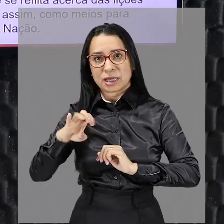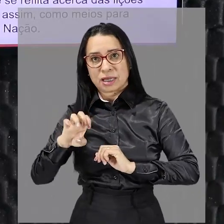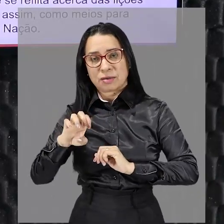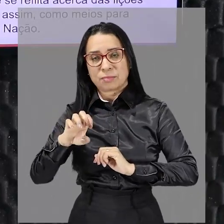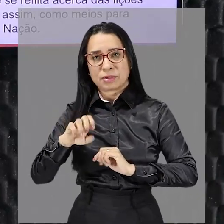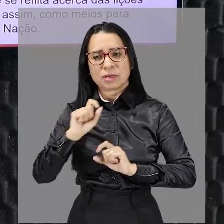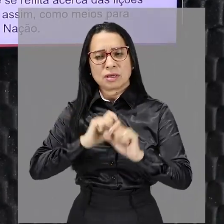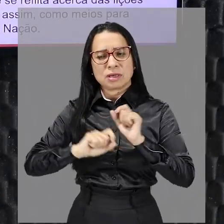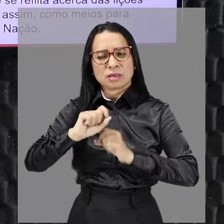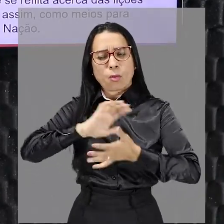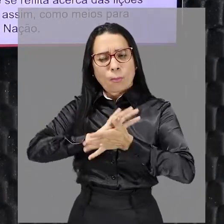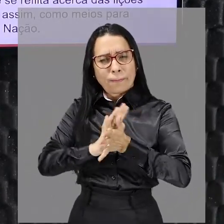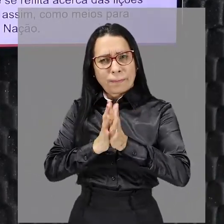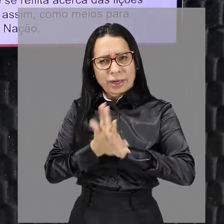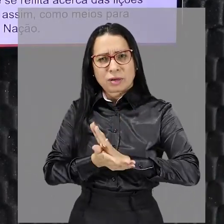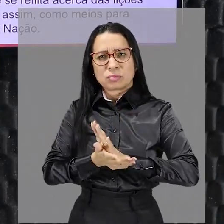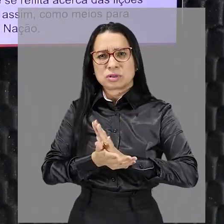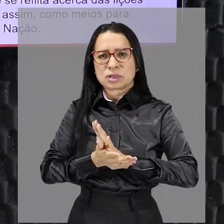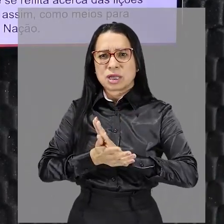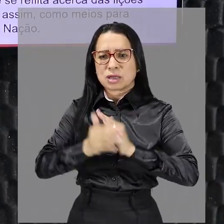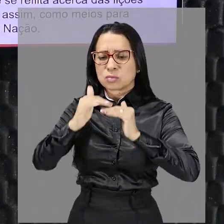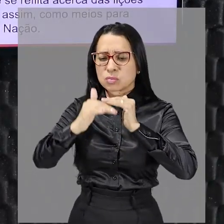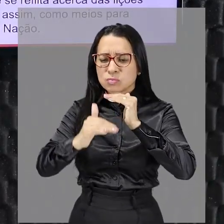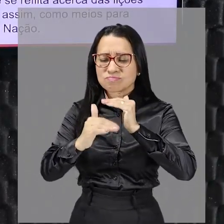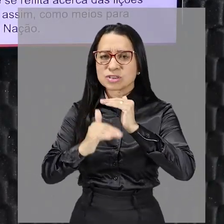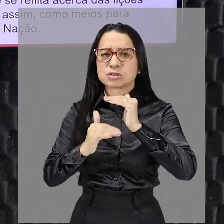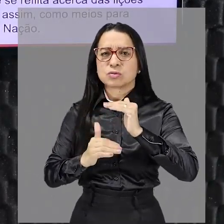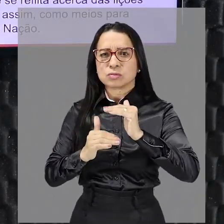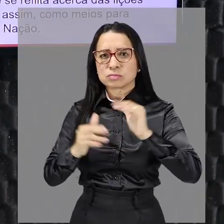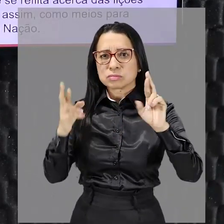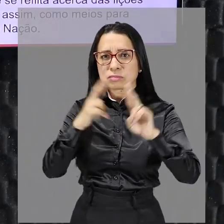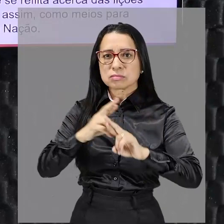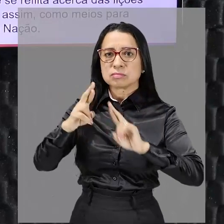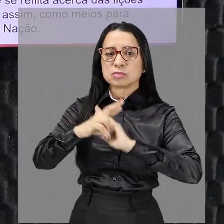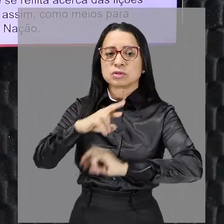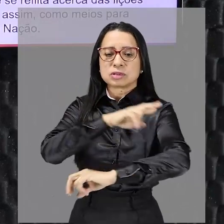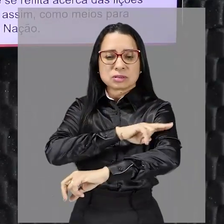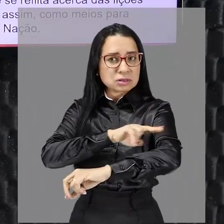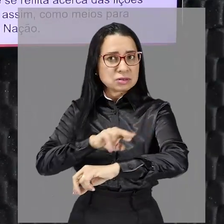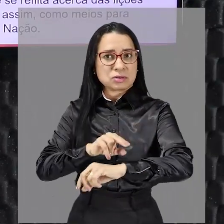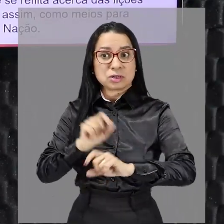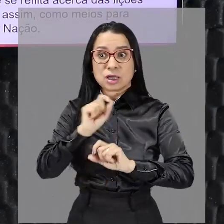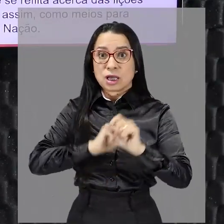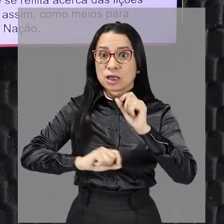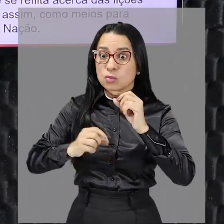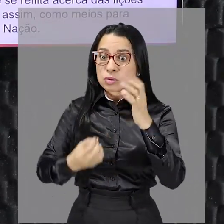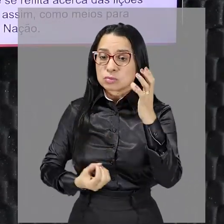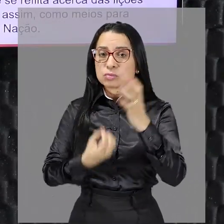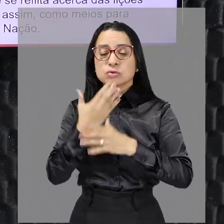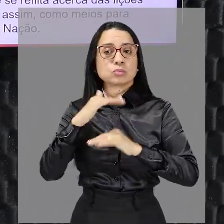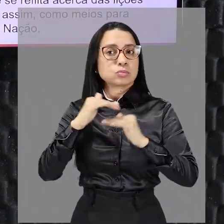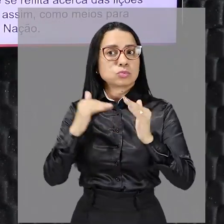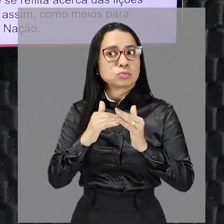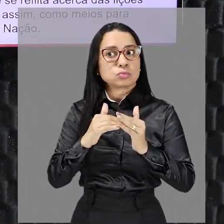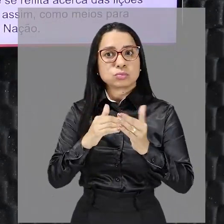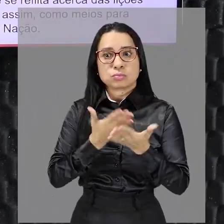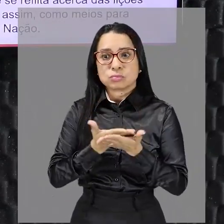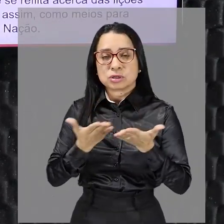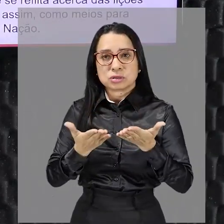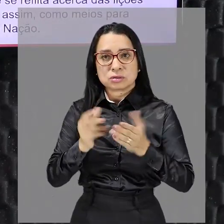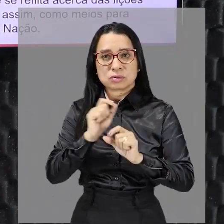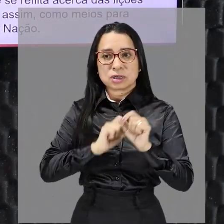essa desigualdade em relação a essas etnias é o que causou tudo isso, é o que traz essa relação